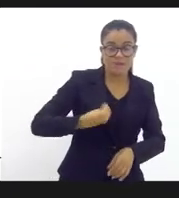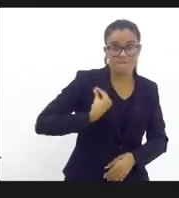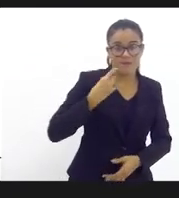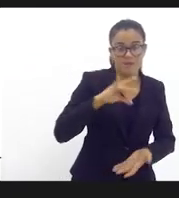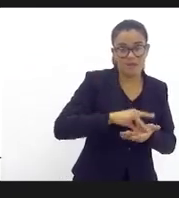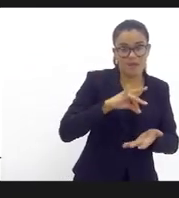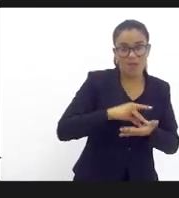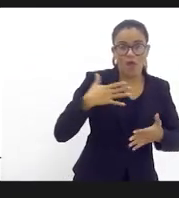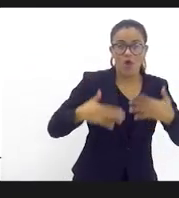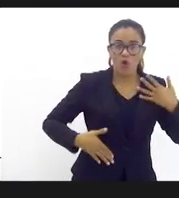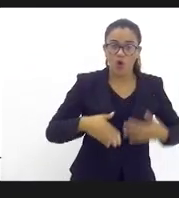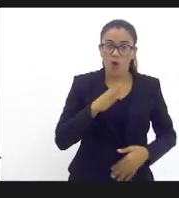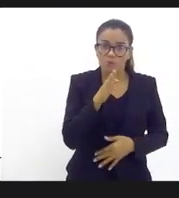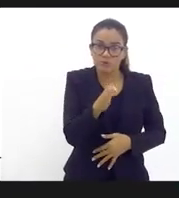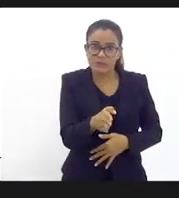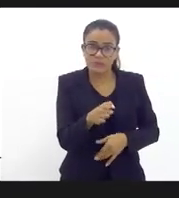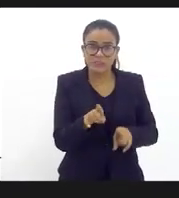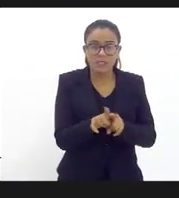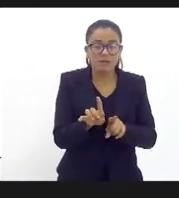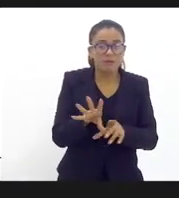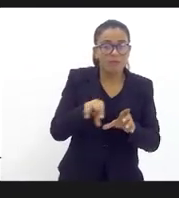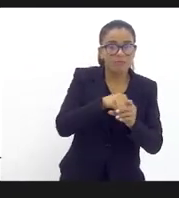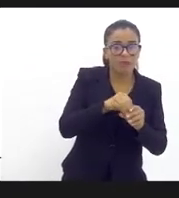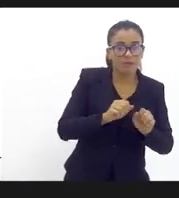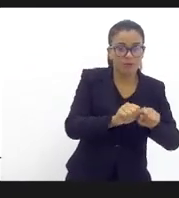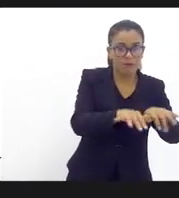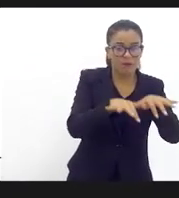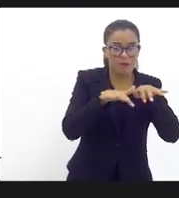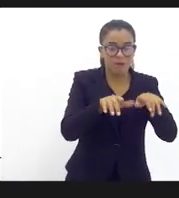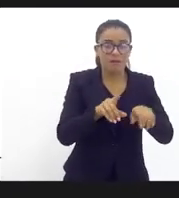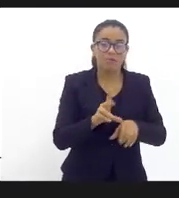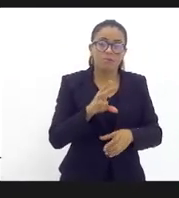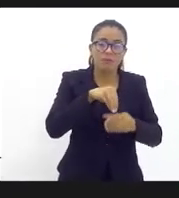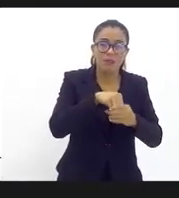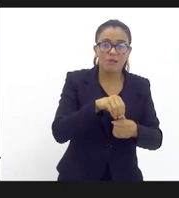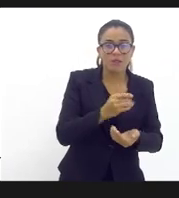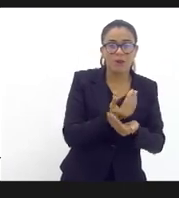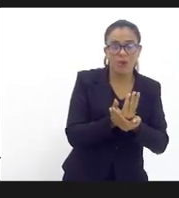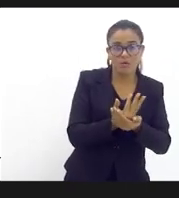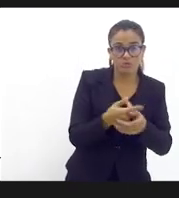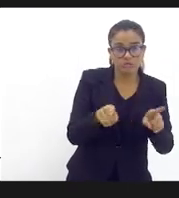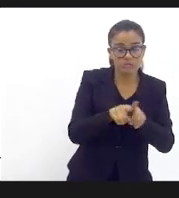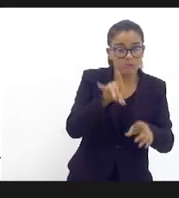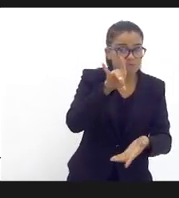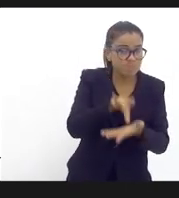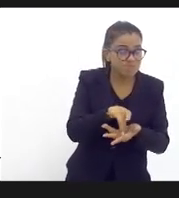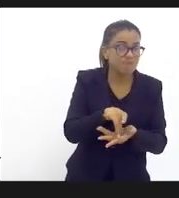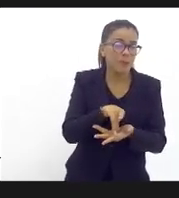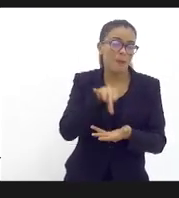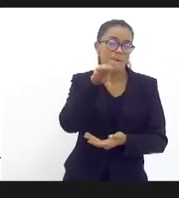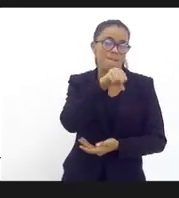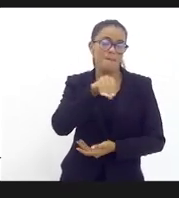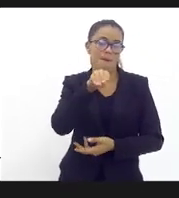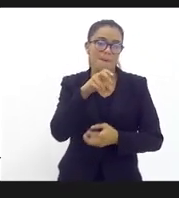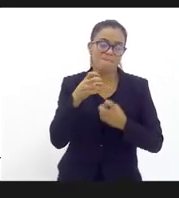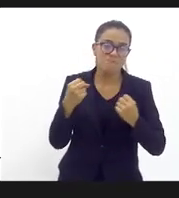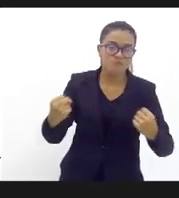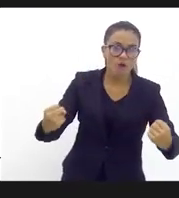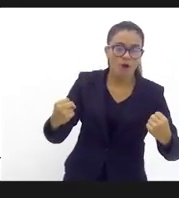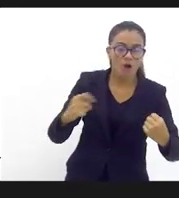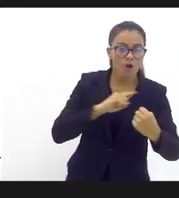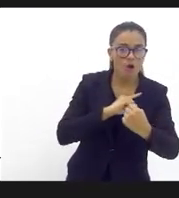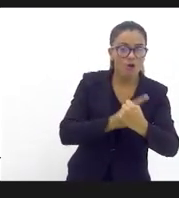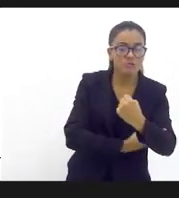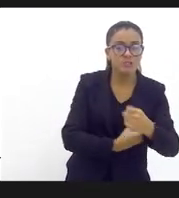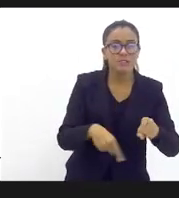vida real de corpos cis que habitam o plenário, que habitam a UERJ, que tem realmente voz e quantitativo